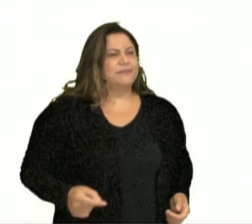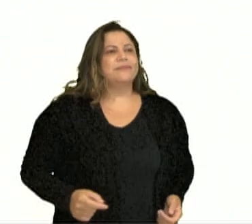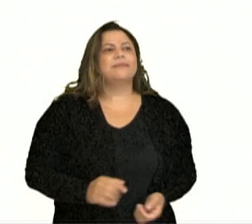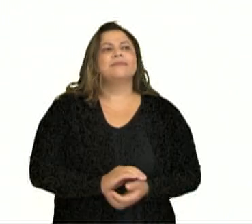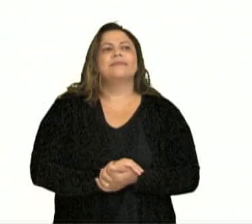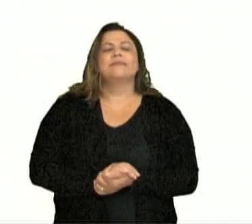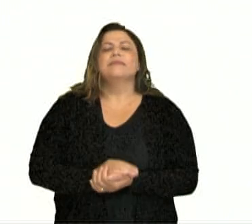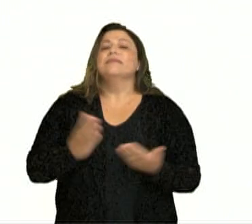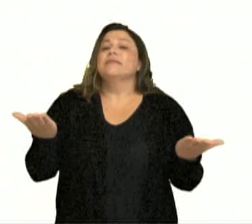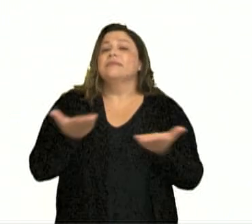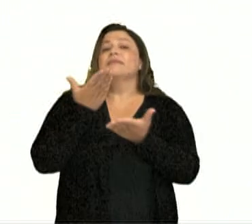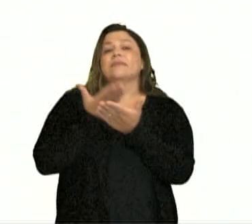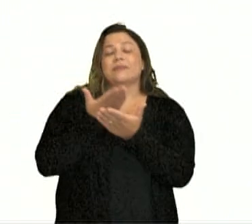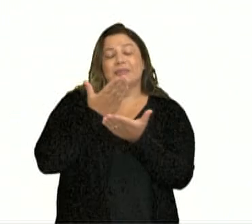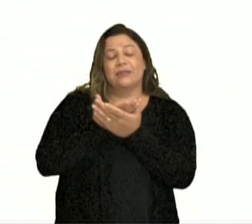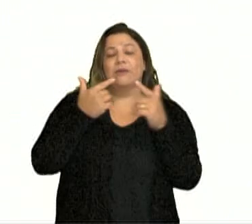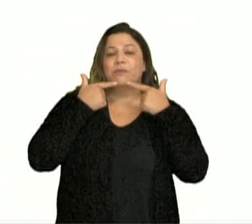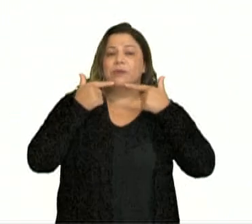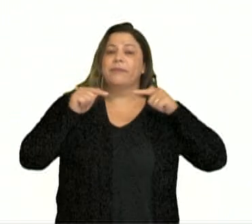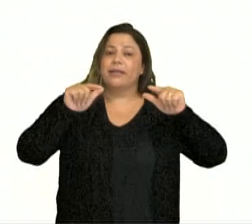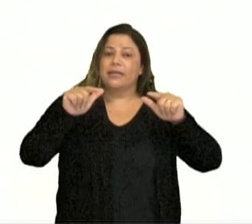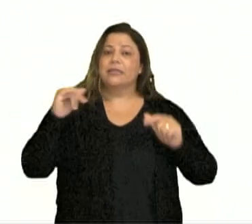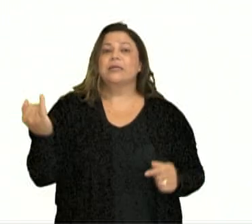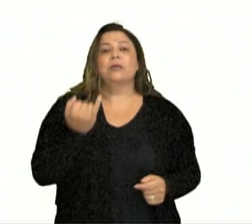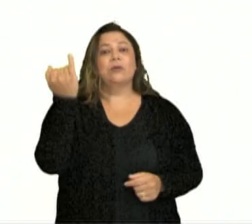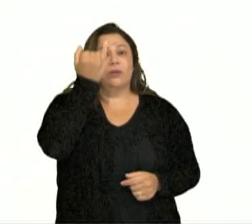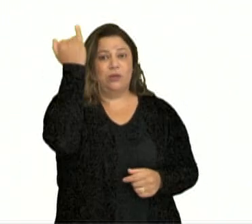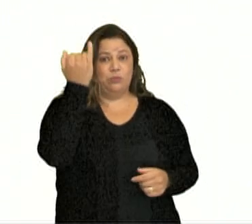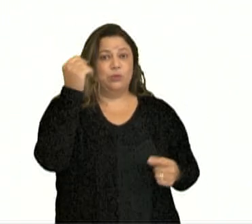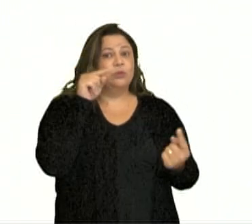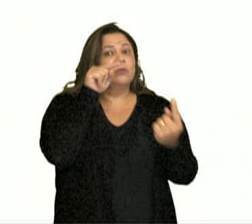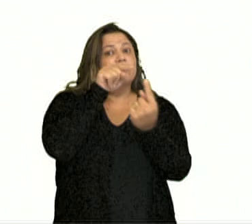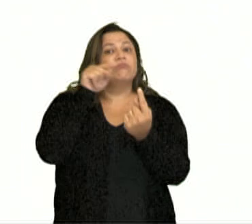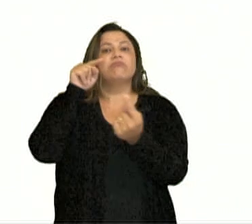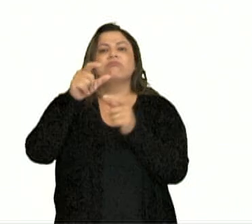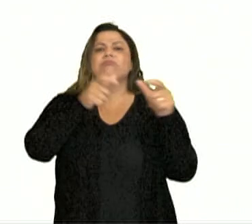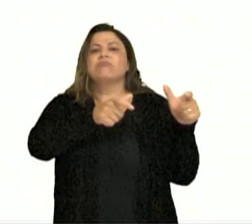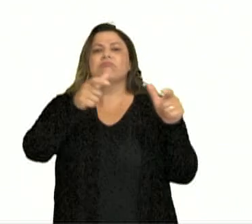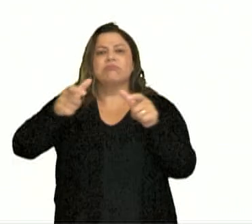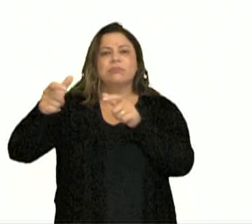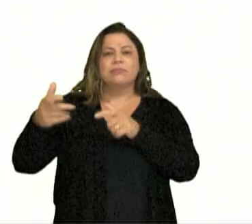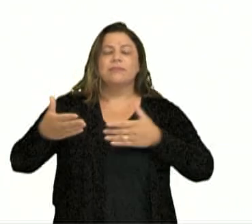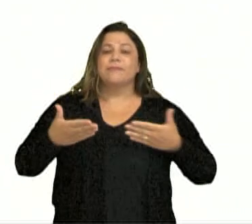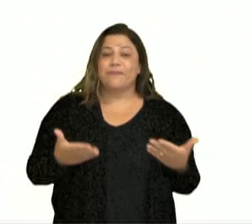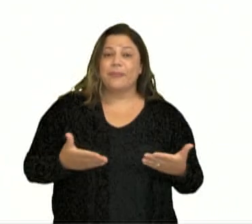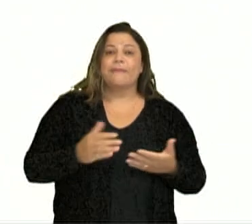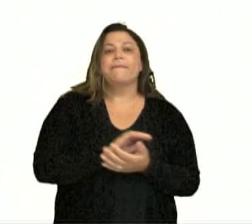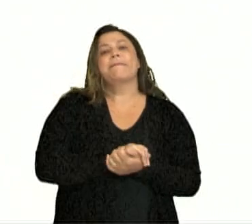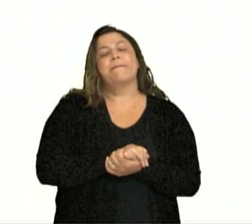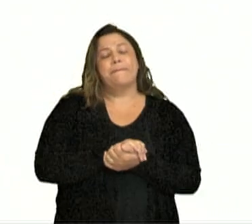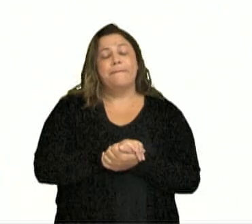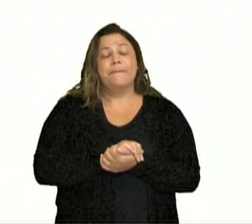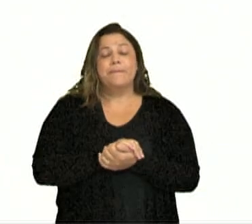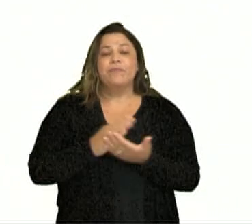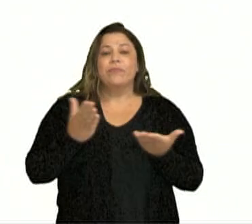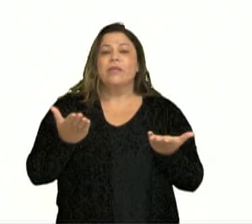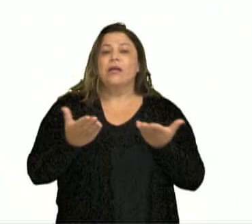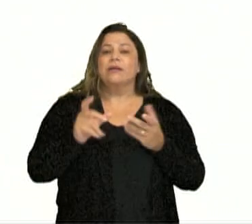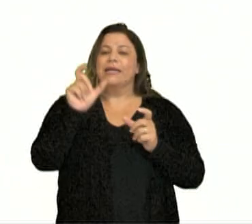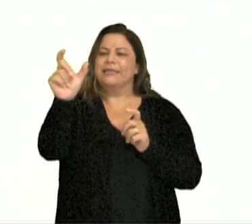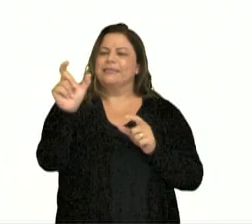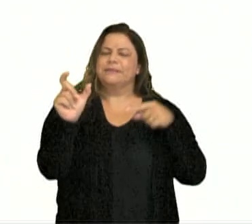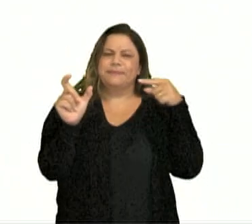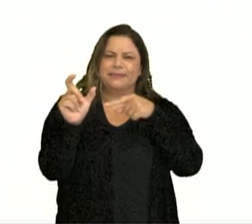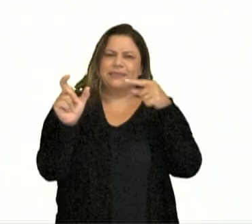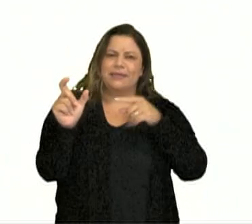Quando estudamos uma língua, é importante sabermos localizar as content words, ou seja, as palavrinhas-chave,